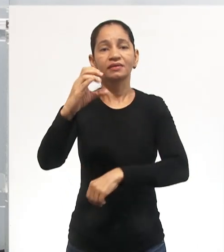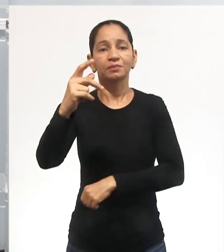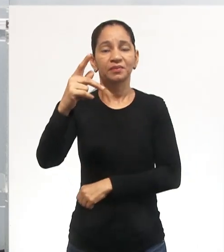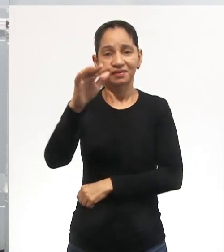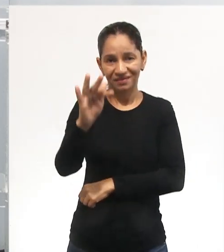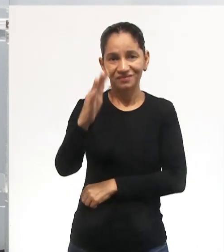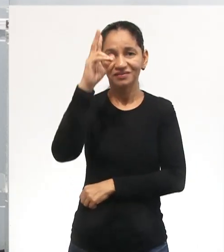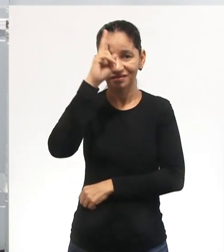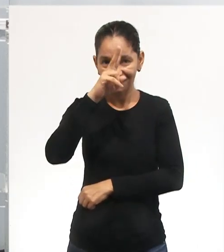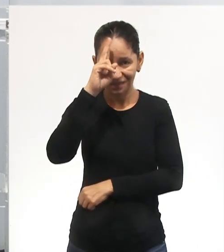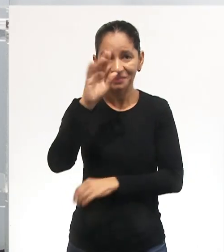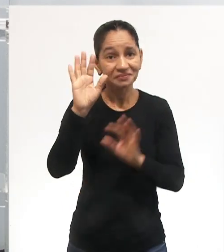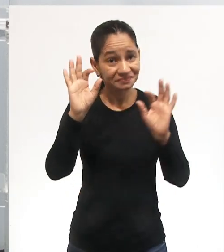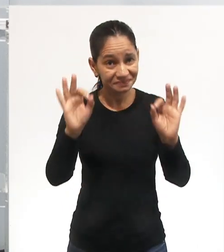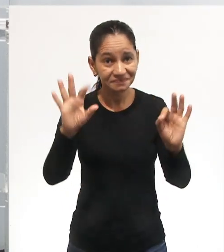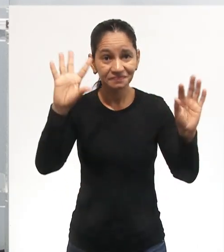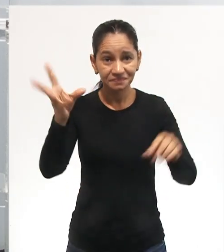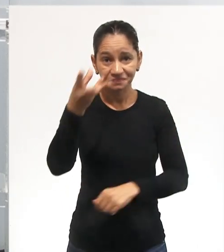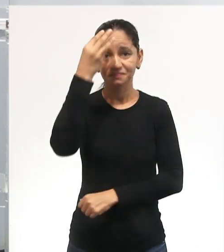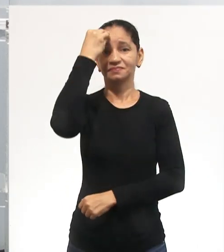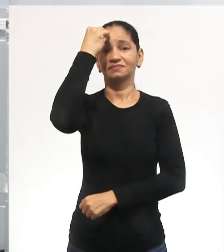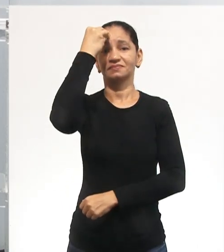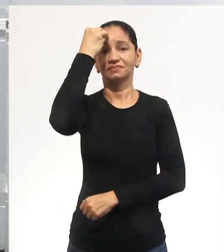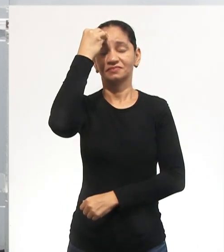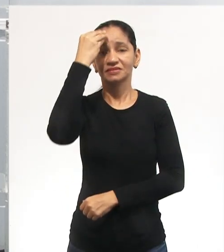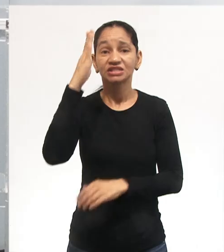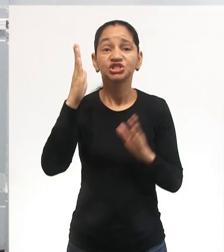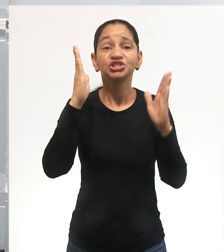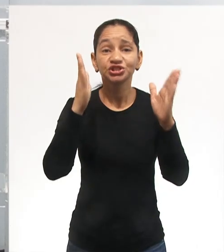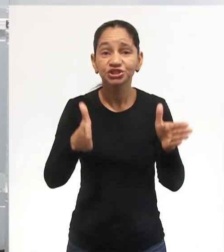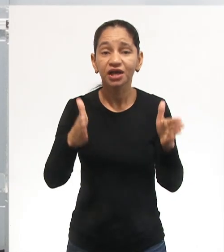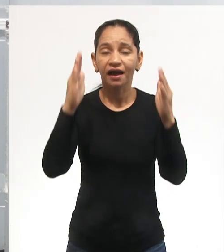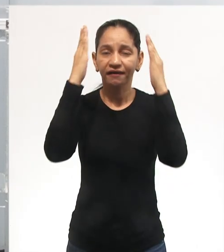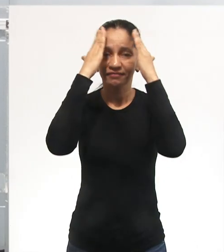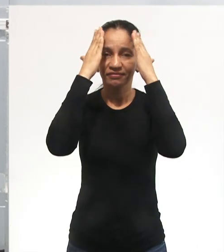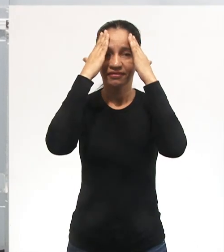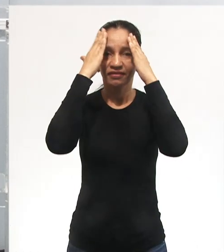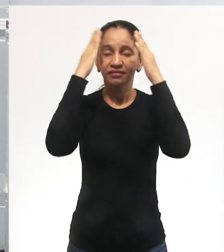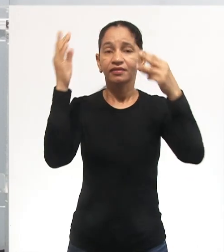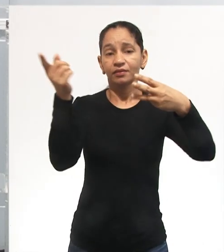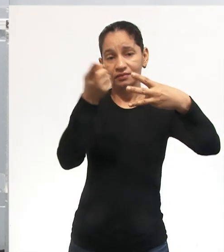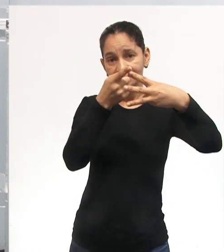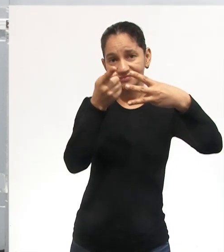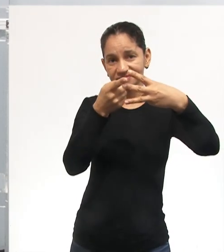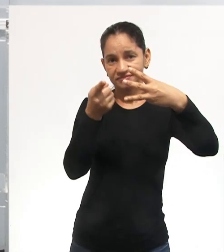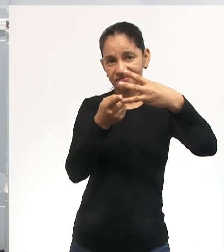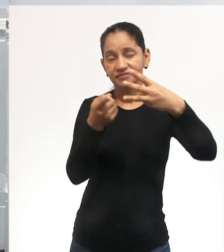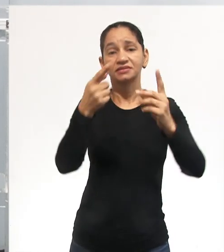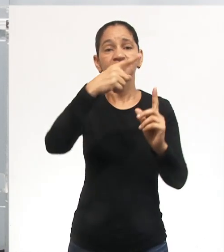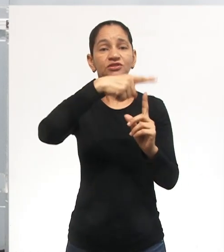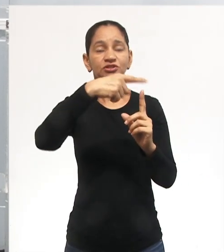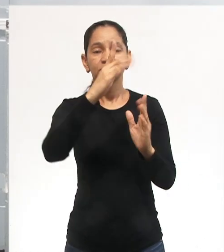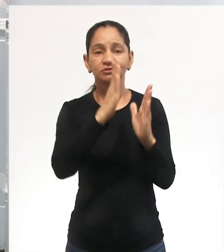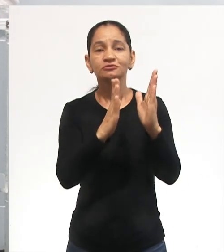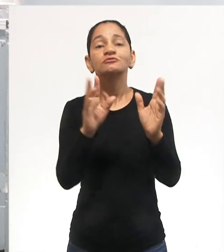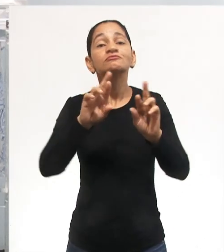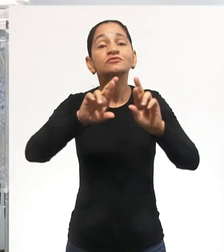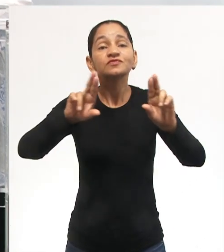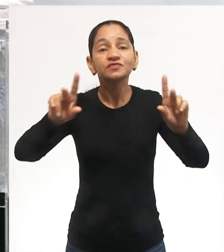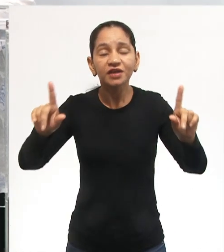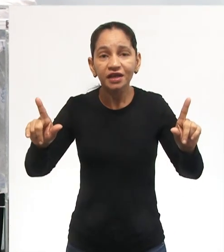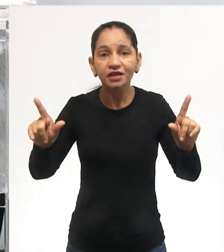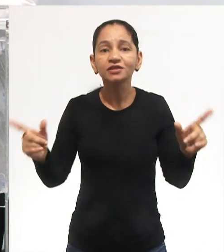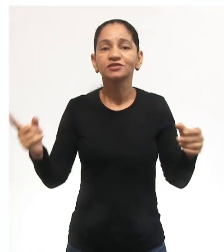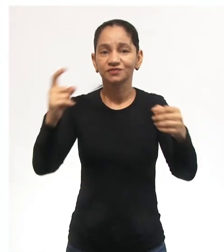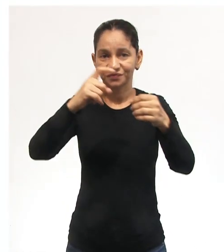Então, lembra que nós já entendemos e vimos exemplos práticos sobre esses 3 tipos de e-commerce, tá? Vamos